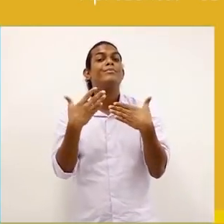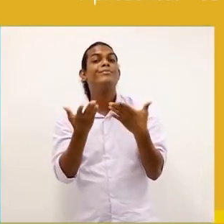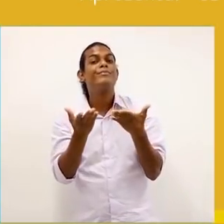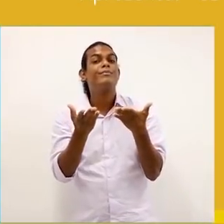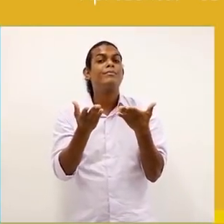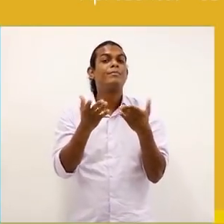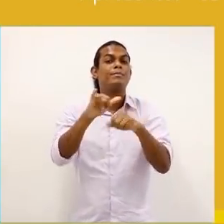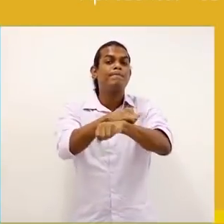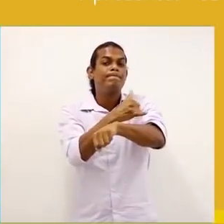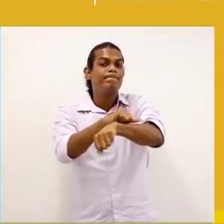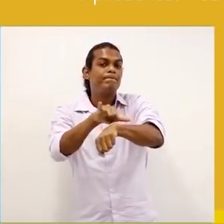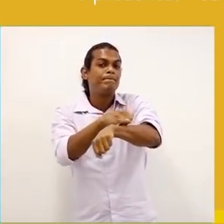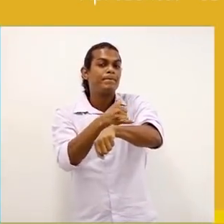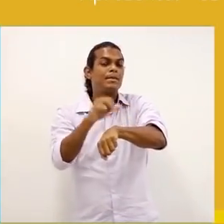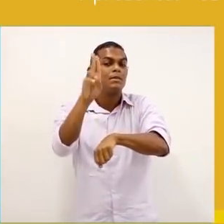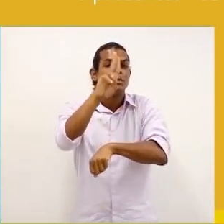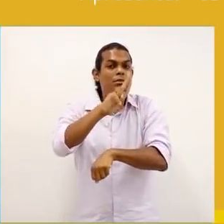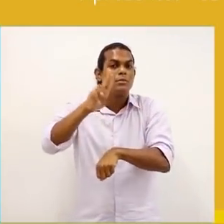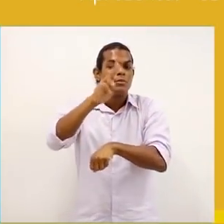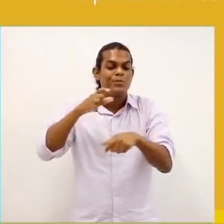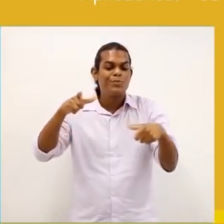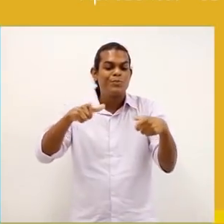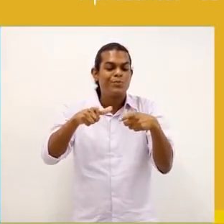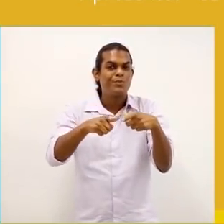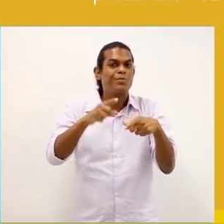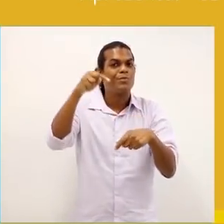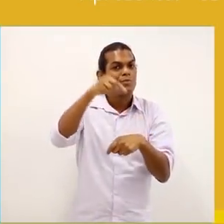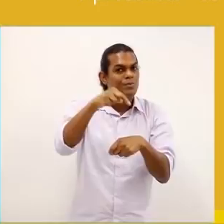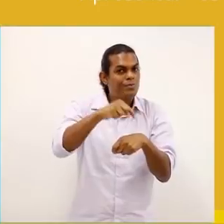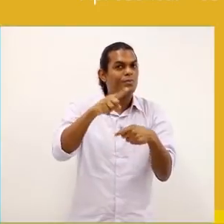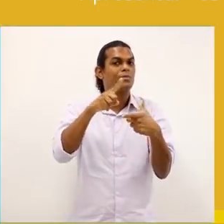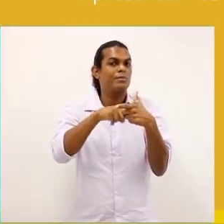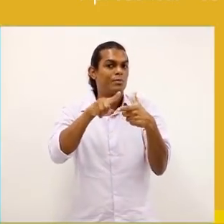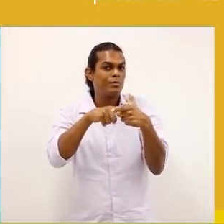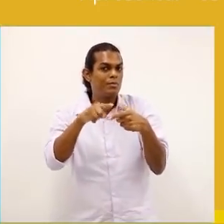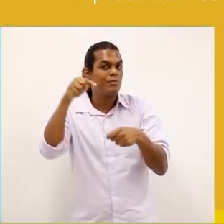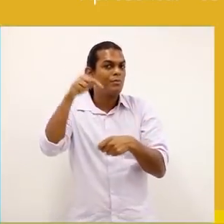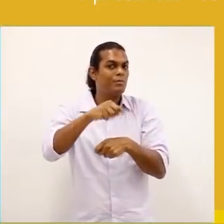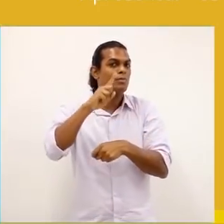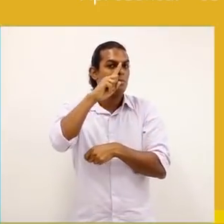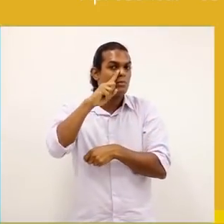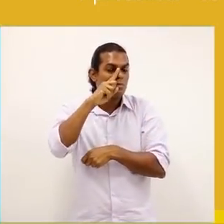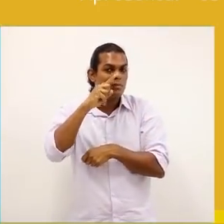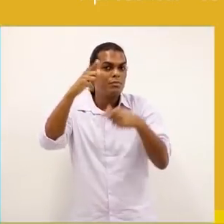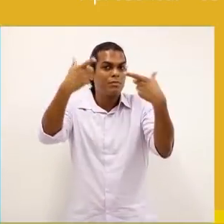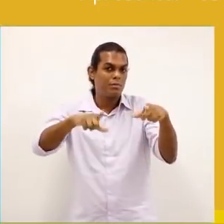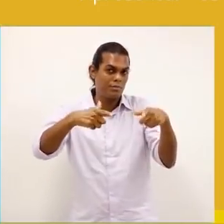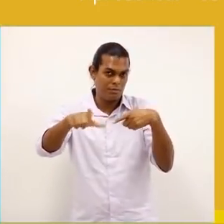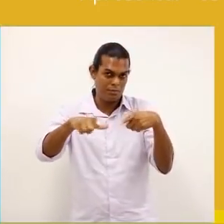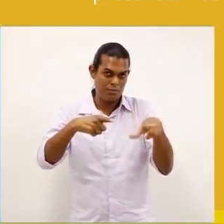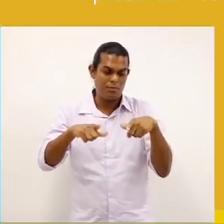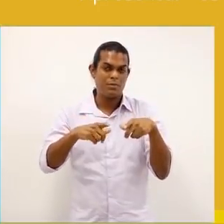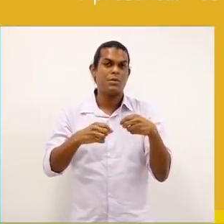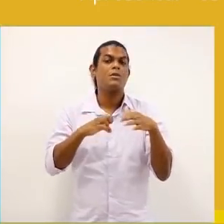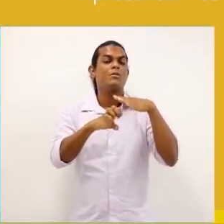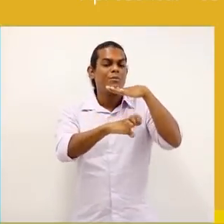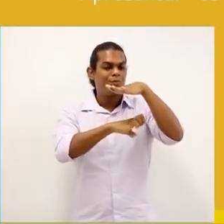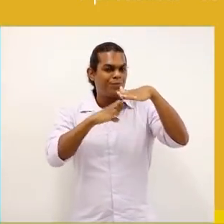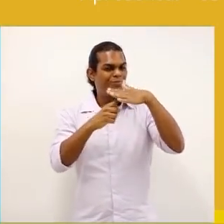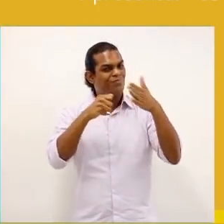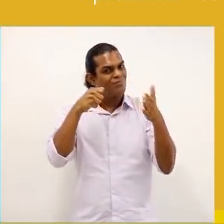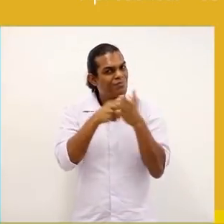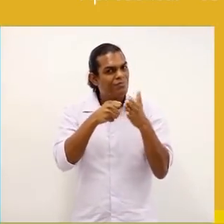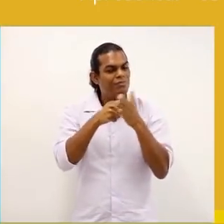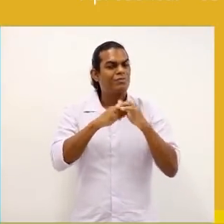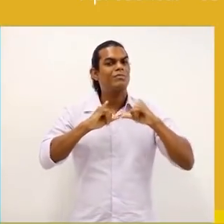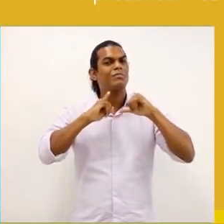esses riscos, limitando no ambiente de trabalho. É obrigado o empregador informar ao seu trabalhador quais são os riscos que